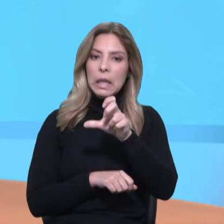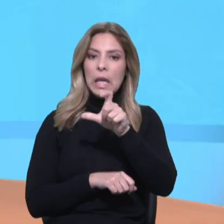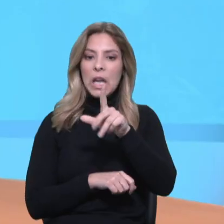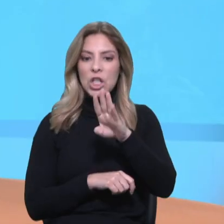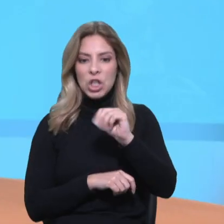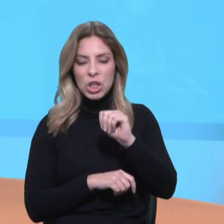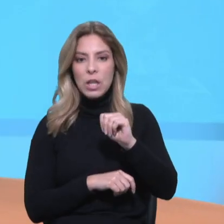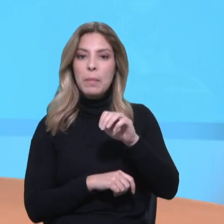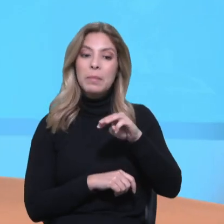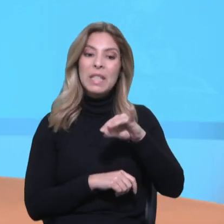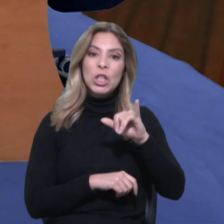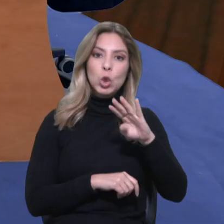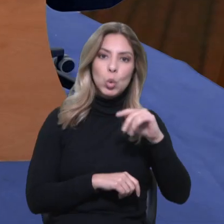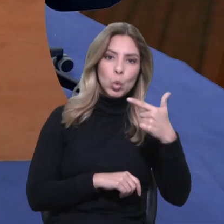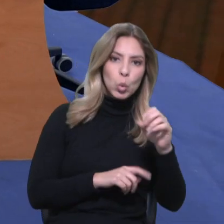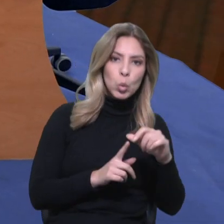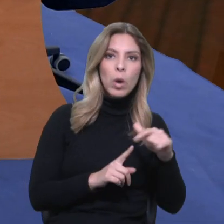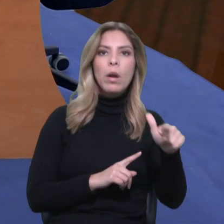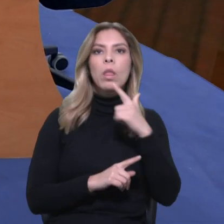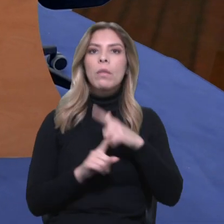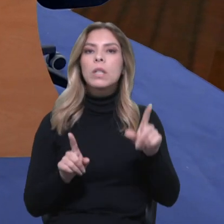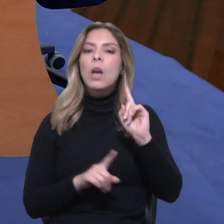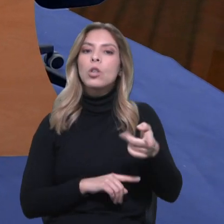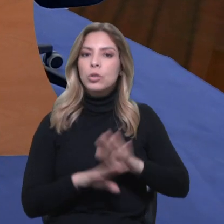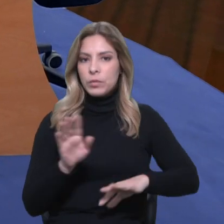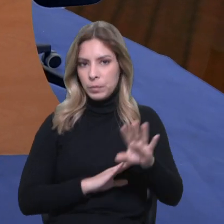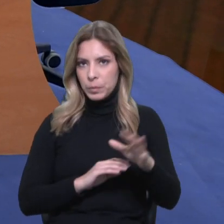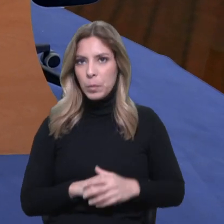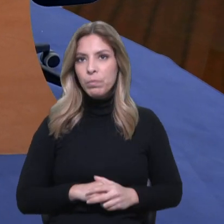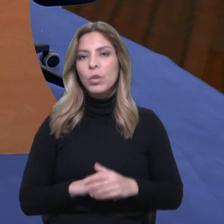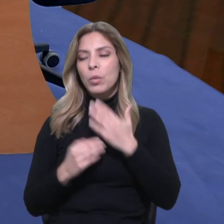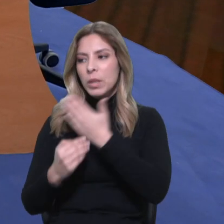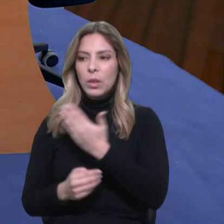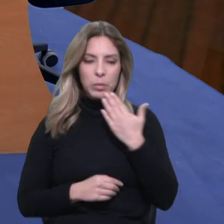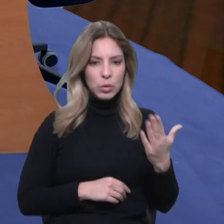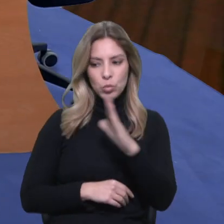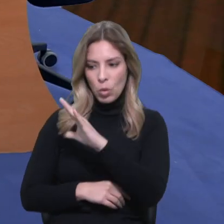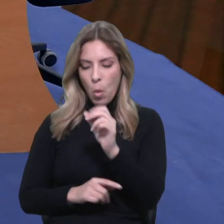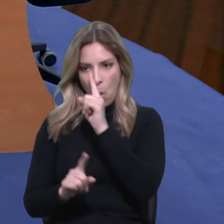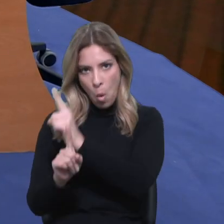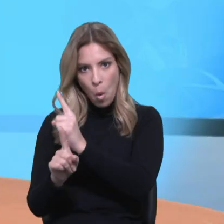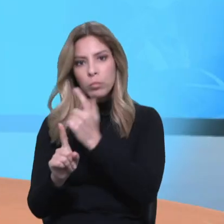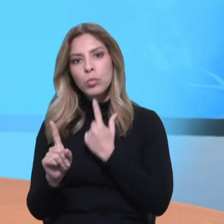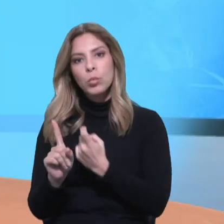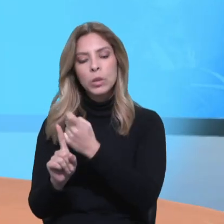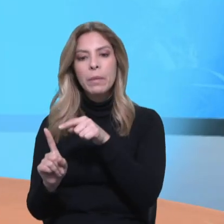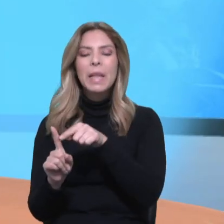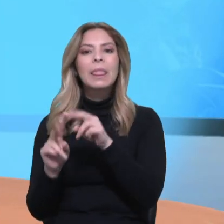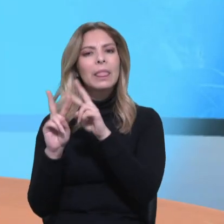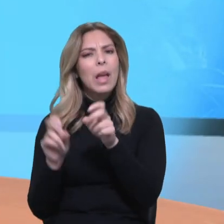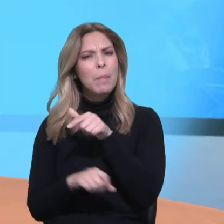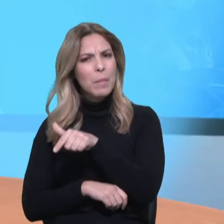diferença faz? Boa tarde, obrigada a ambos por estarem na nossa companhia. Obrigado. João Calaim, começava por si. Este tema